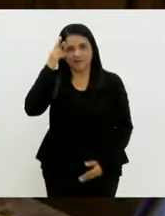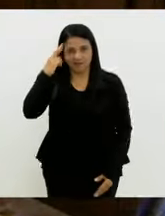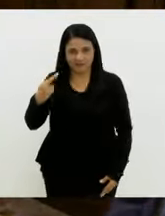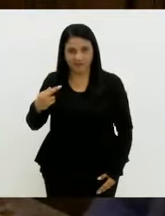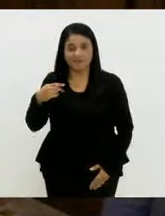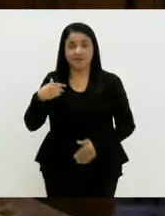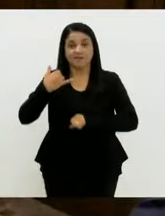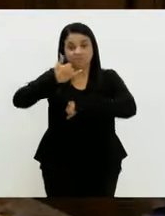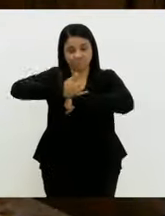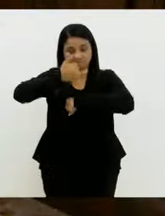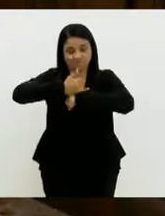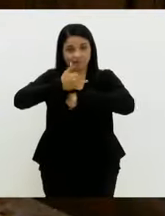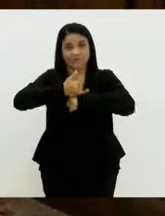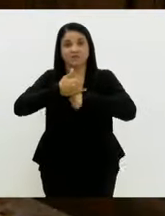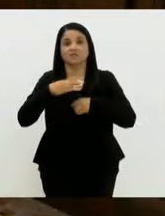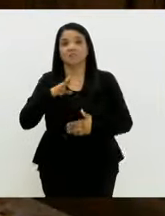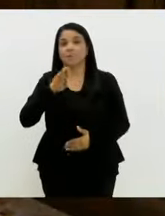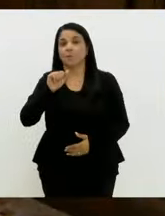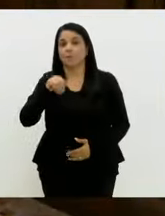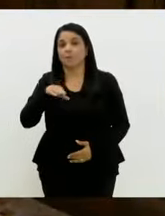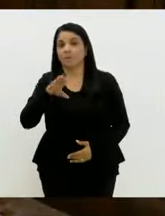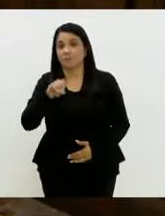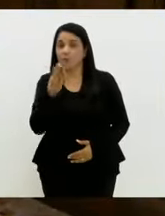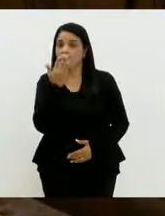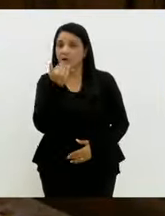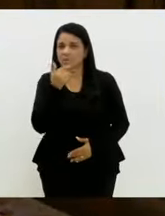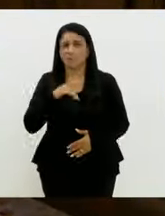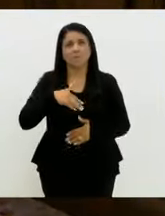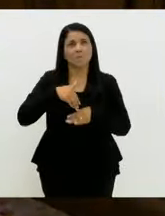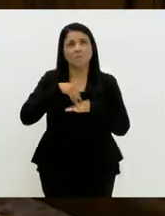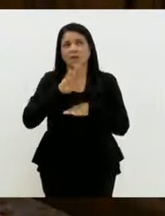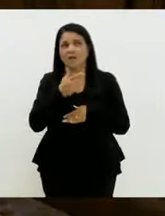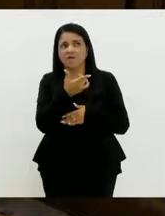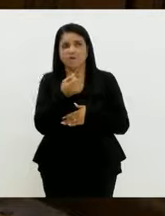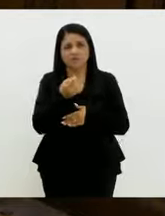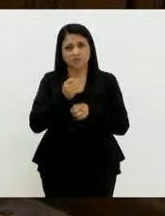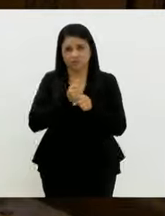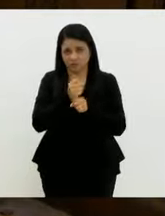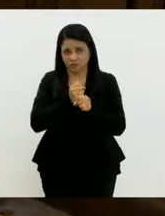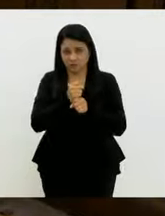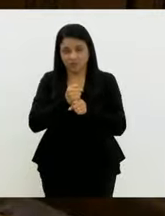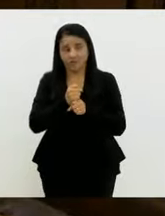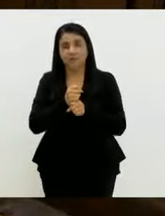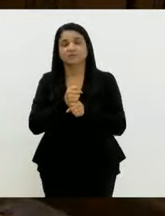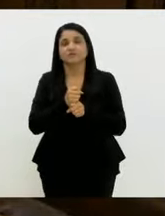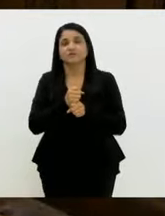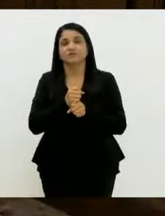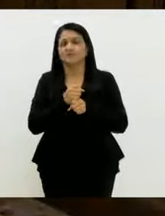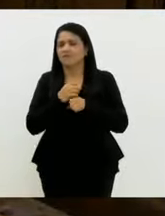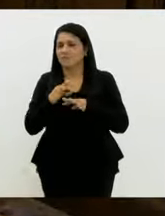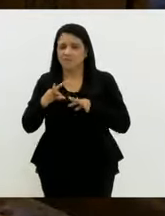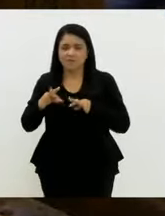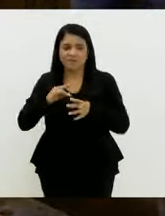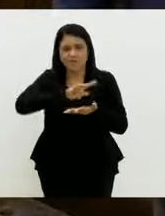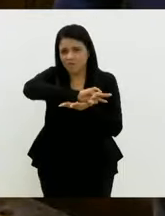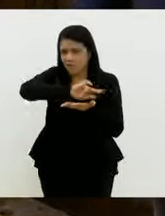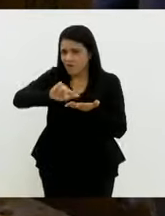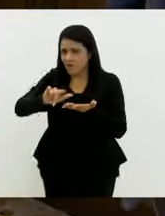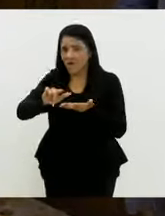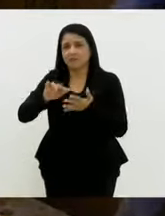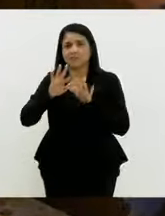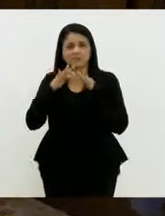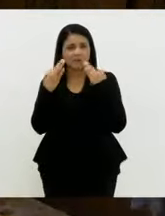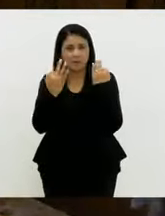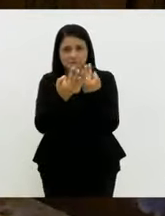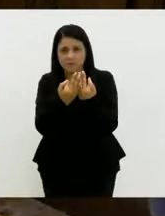banco de alimento quase há 20 anos, onde atende centenas de entidades e milhares de famílias.